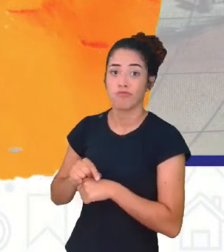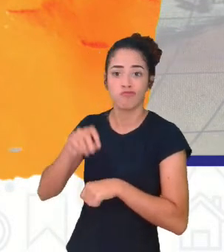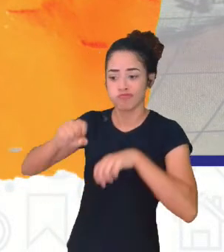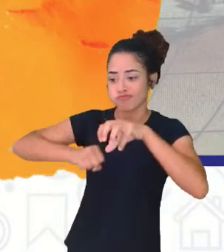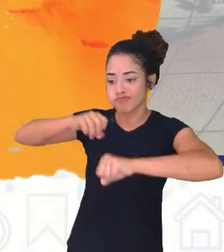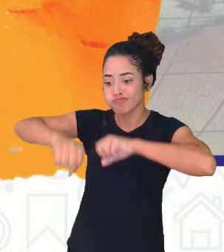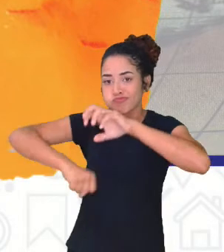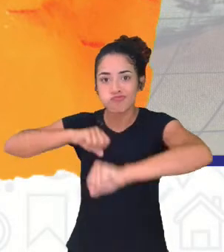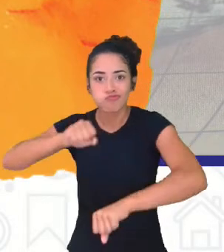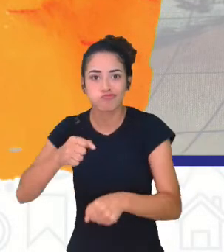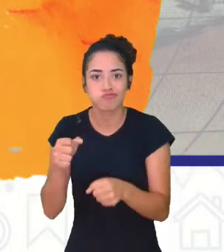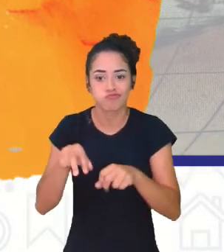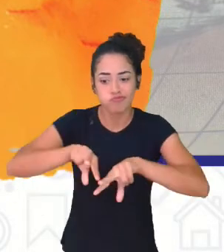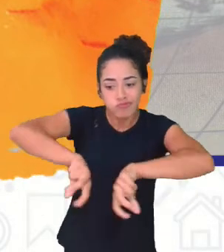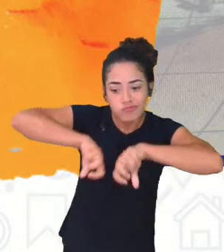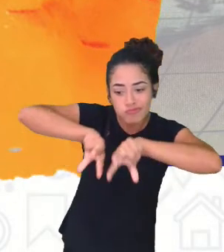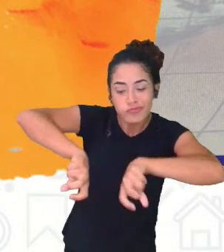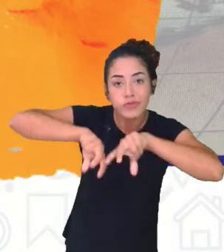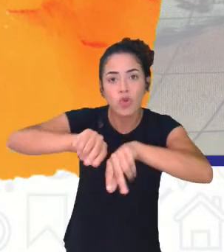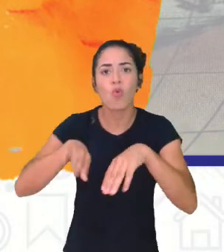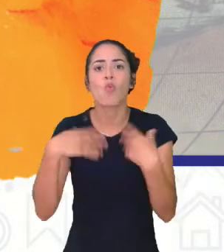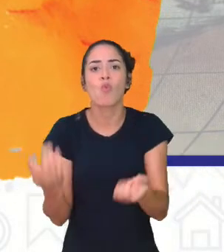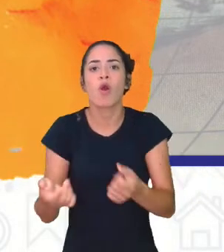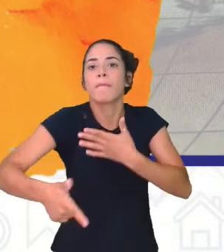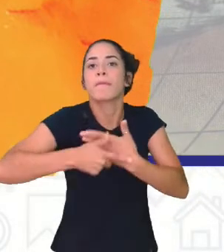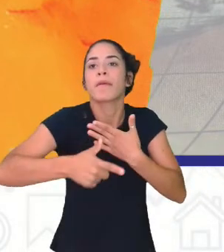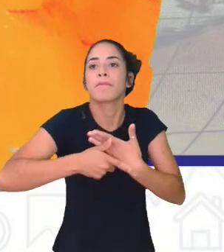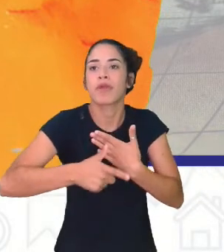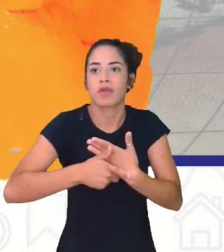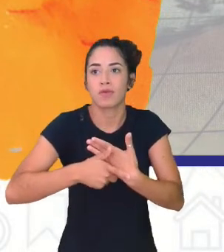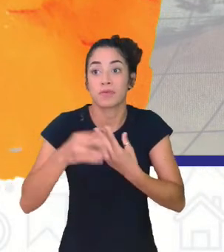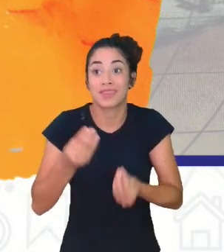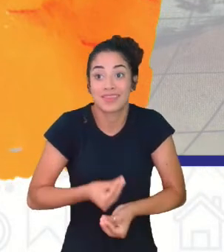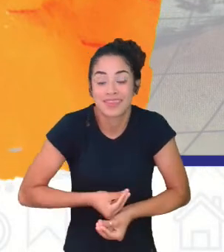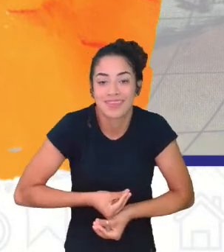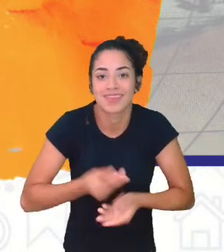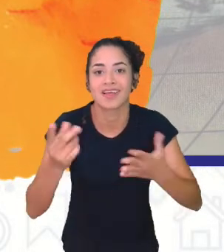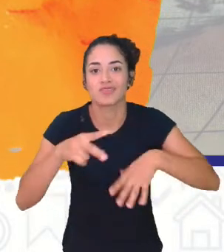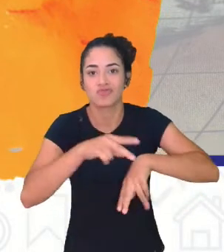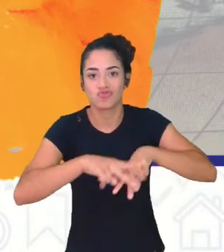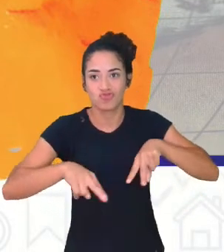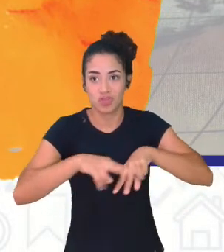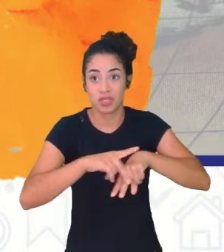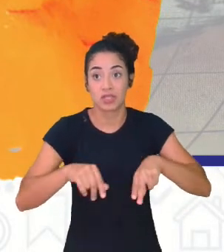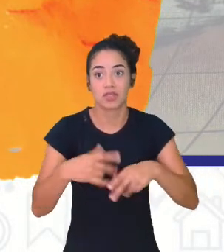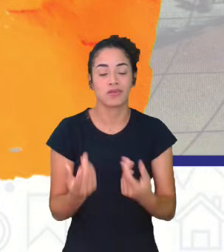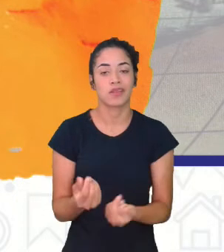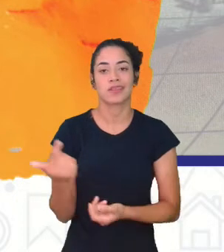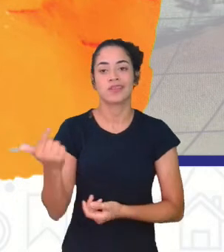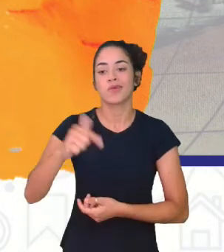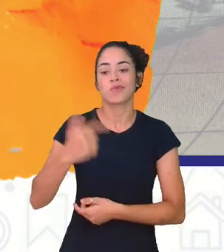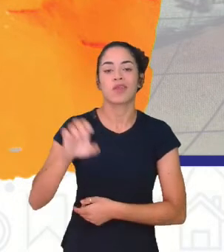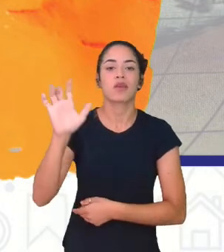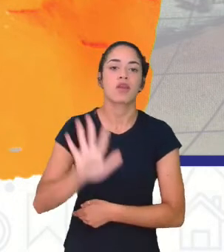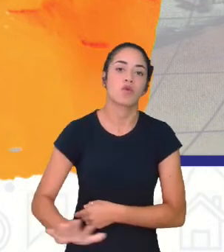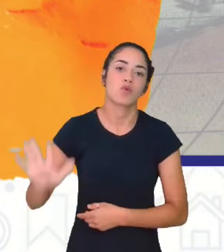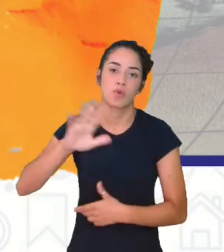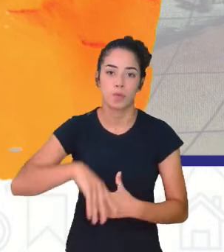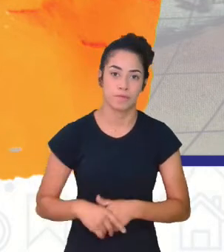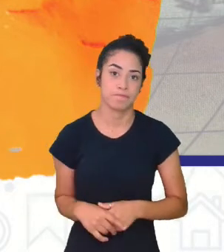Qual era a função da colônia nesse momento fornecimento de gêneros inexistentes na Europa